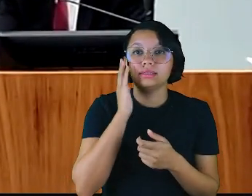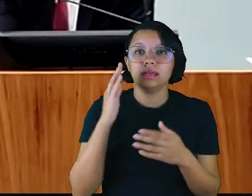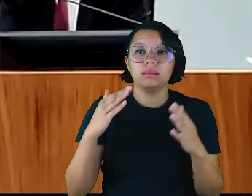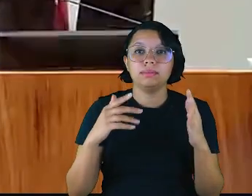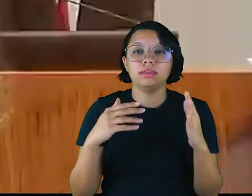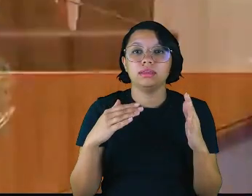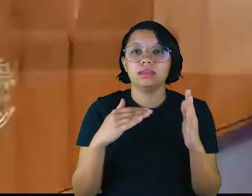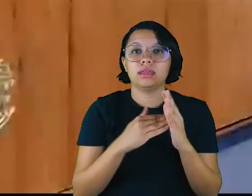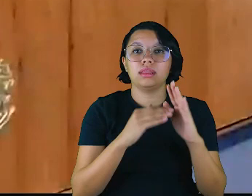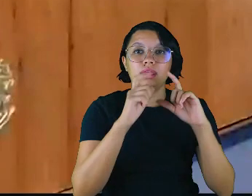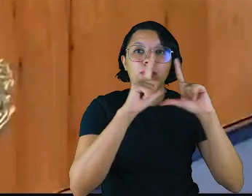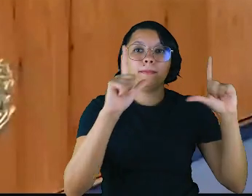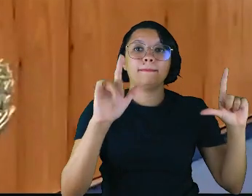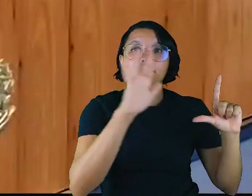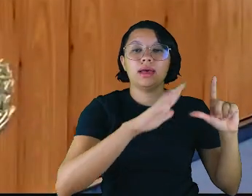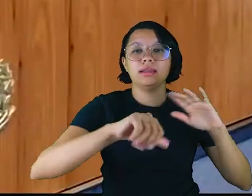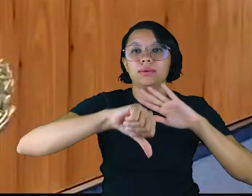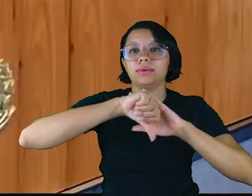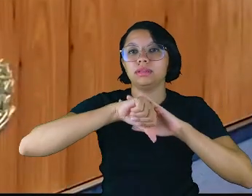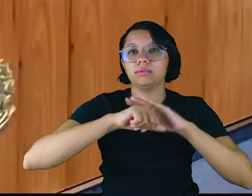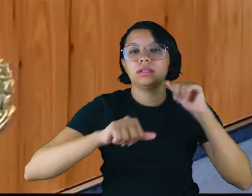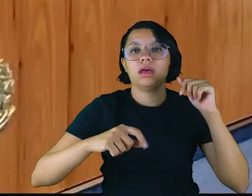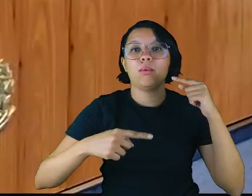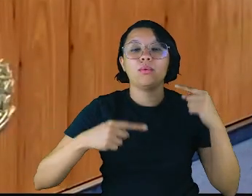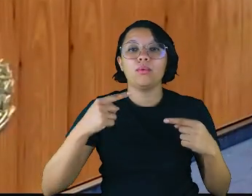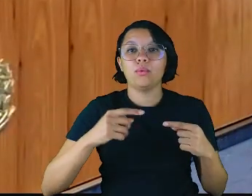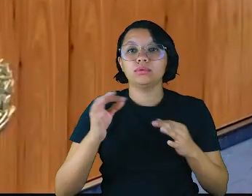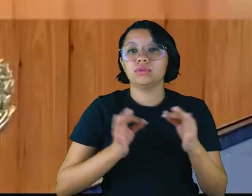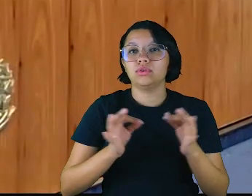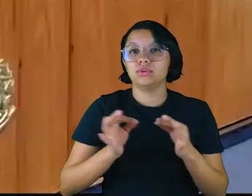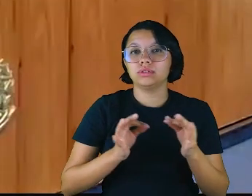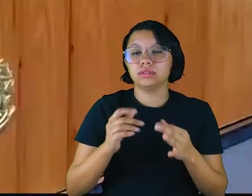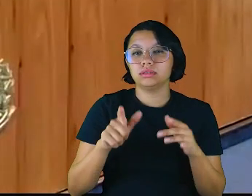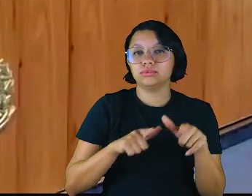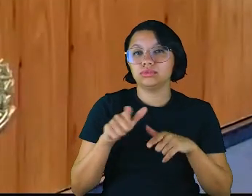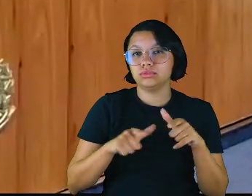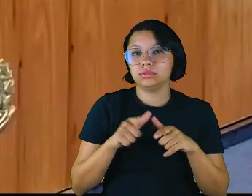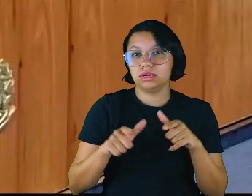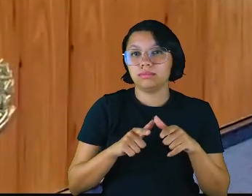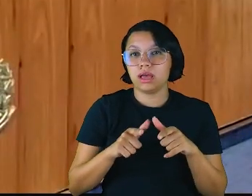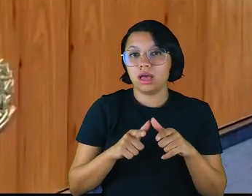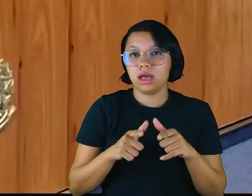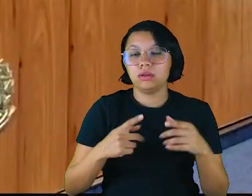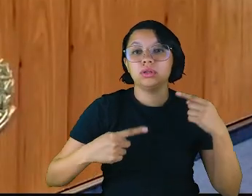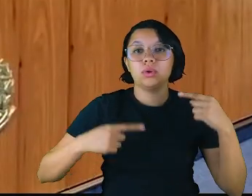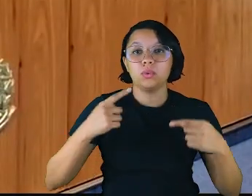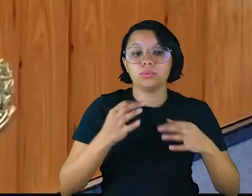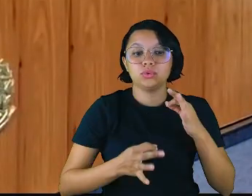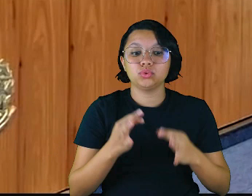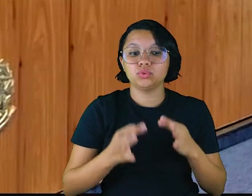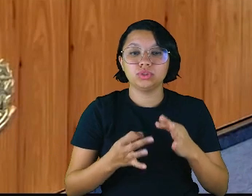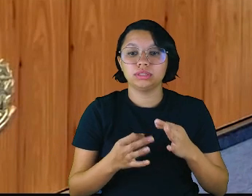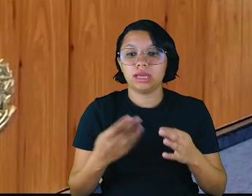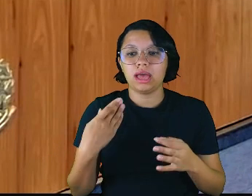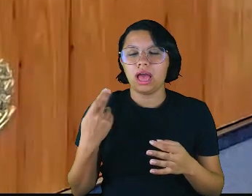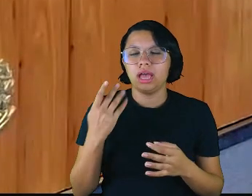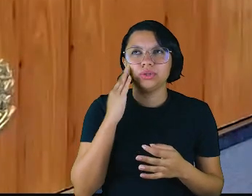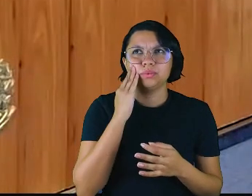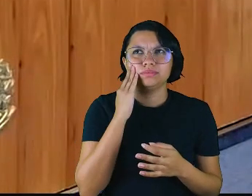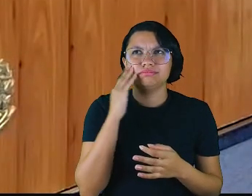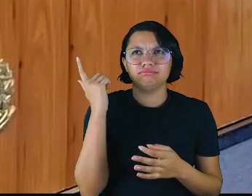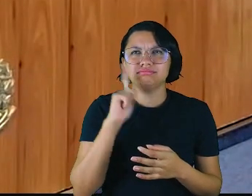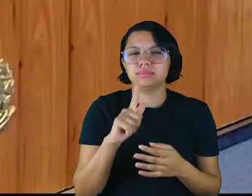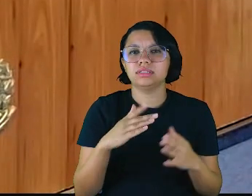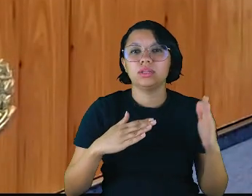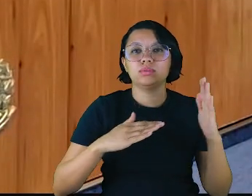painel criminal das crimes contra a organização do trabalho, crimes contra a organização do judiciário, que a gente mal consegue